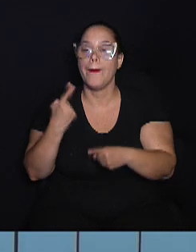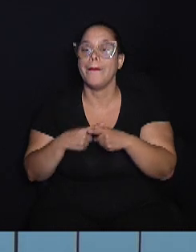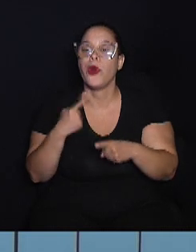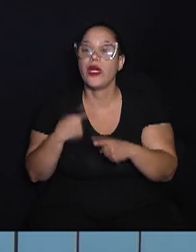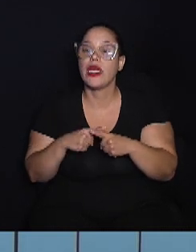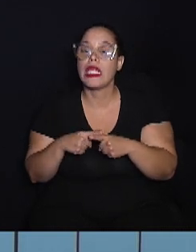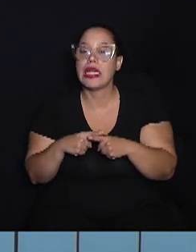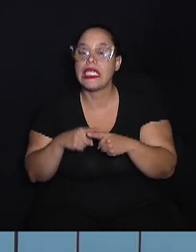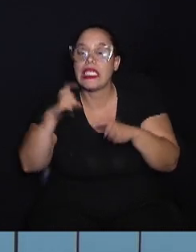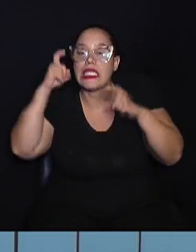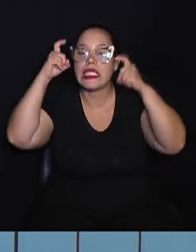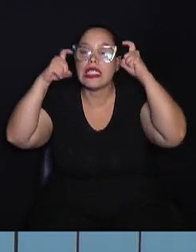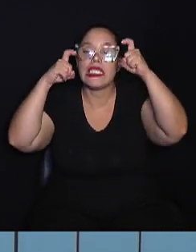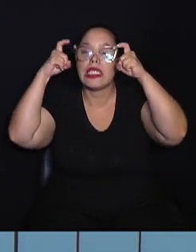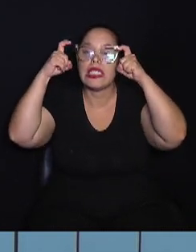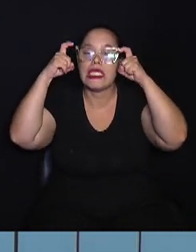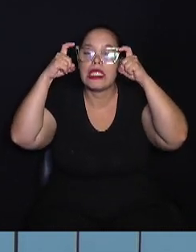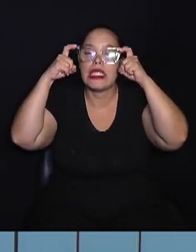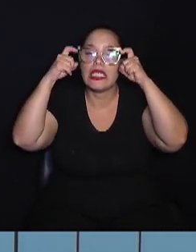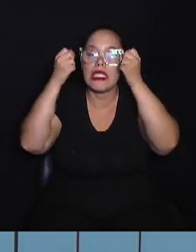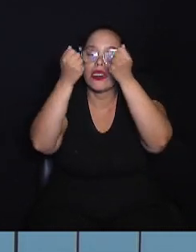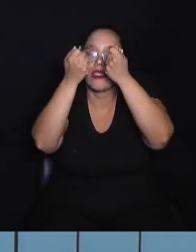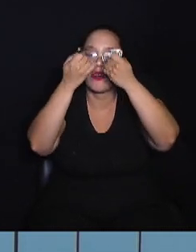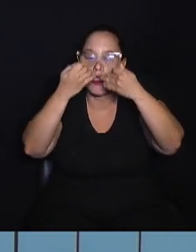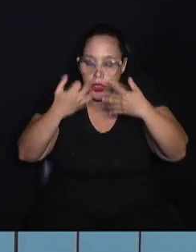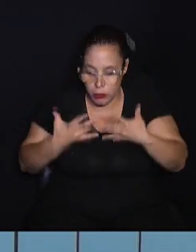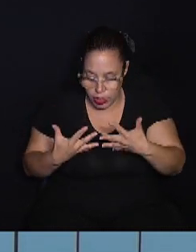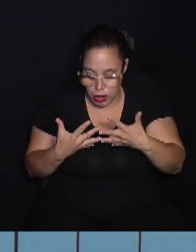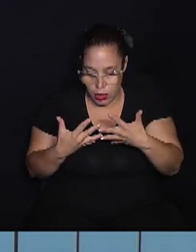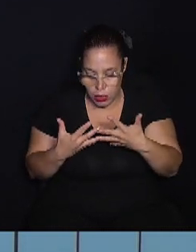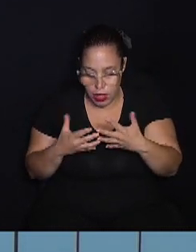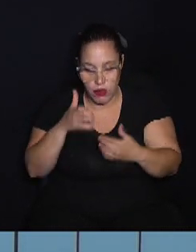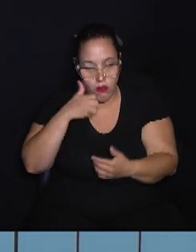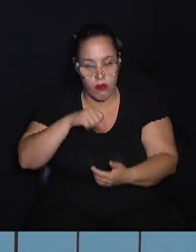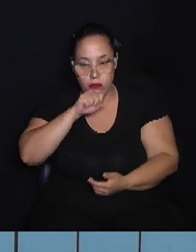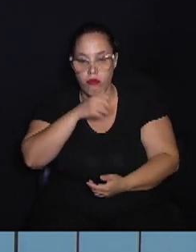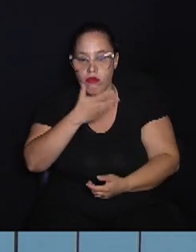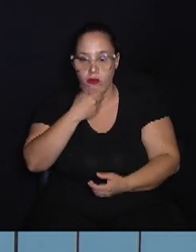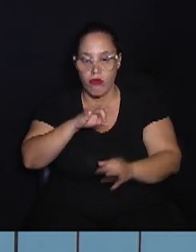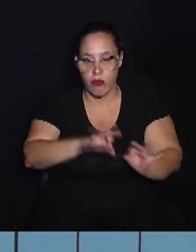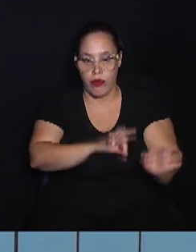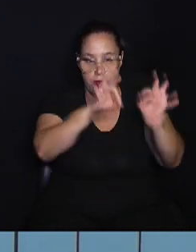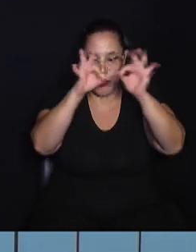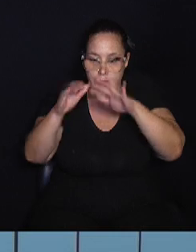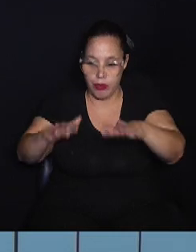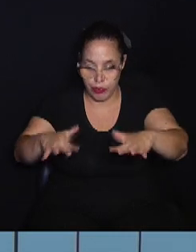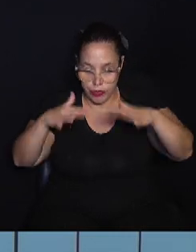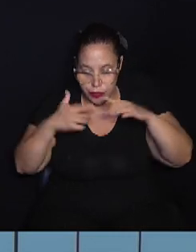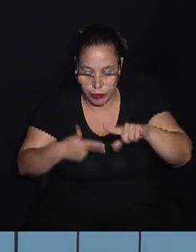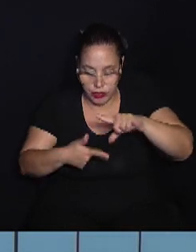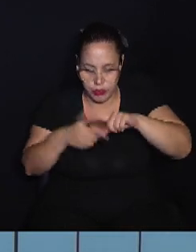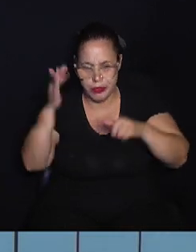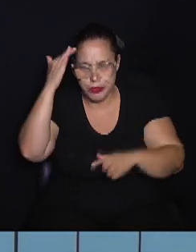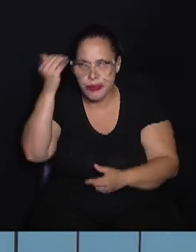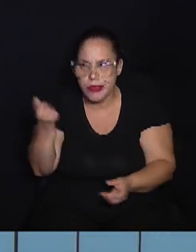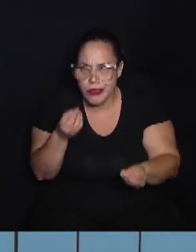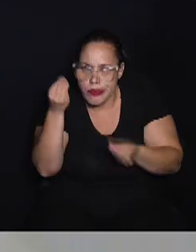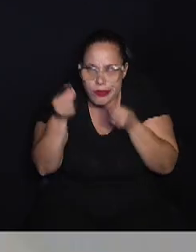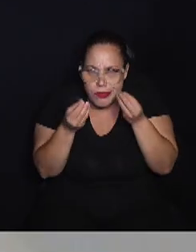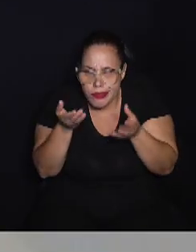isso é preocupante eu gostaria que o senhor explicasse um pouquinho até pros pais que estão acompanhando aqui o quadro entenderem